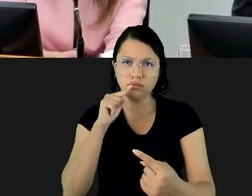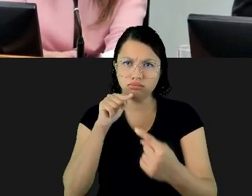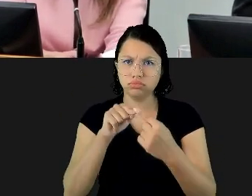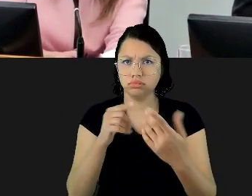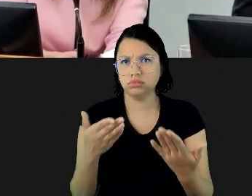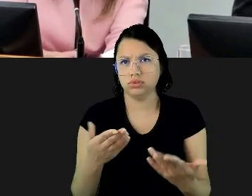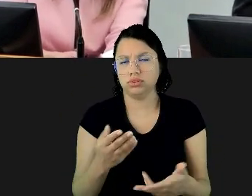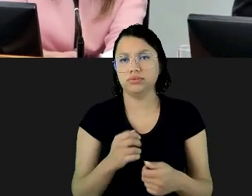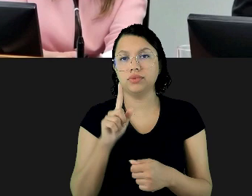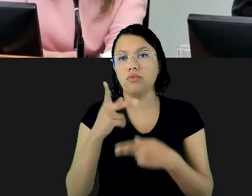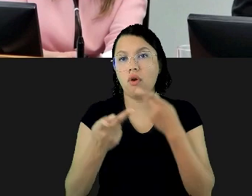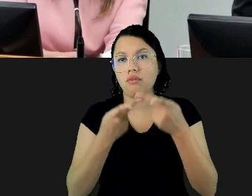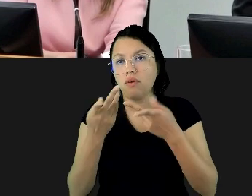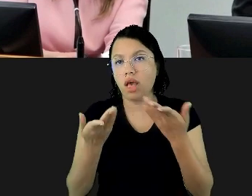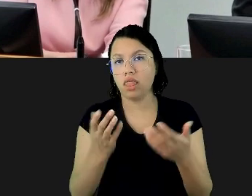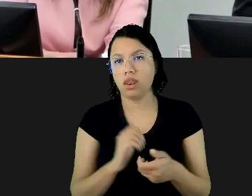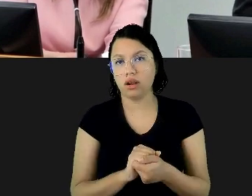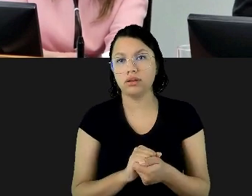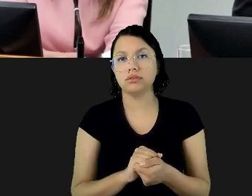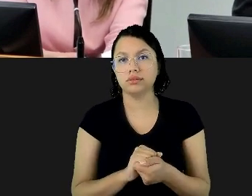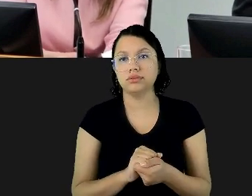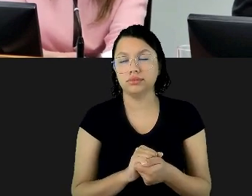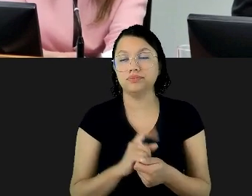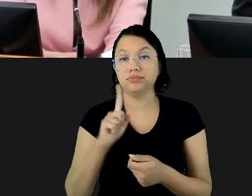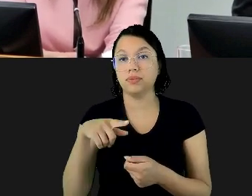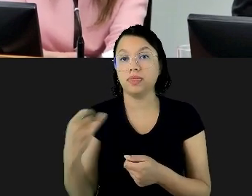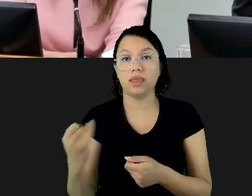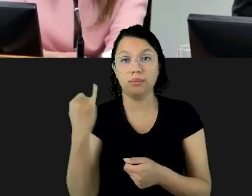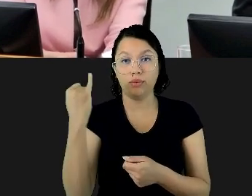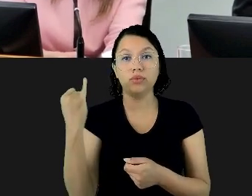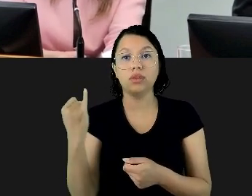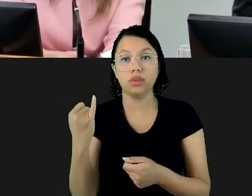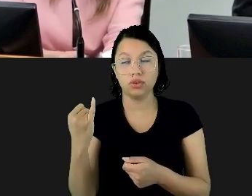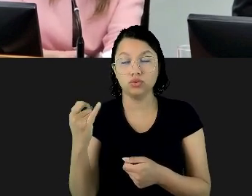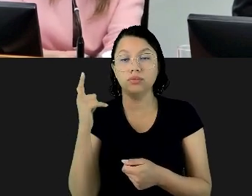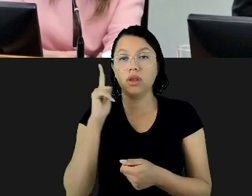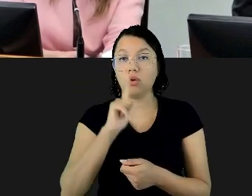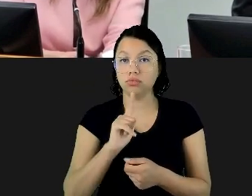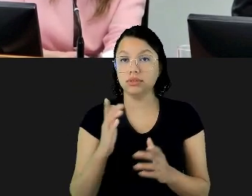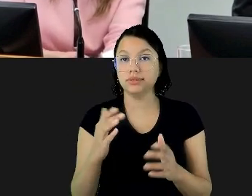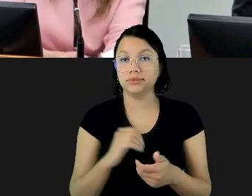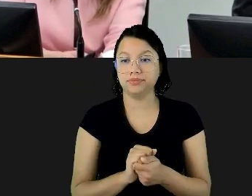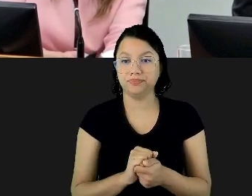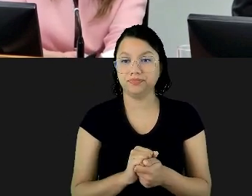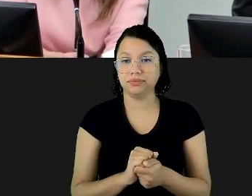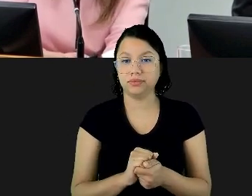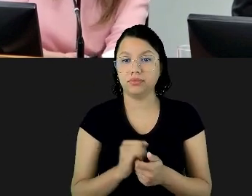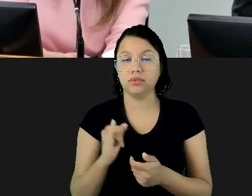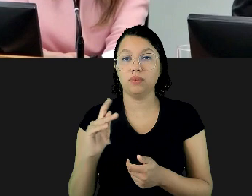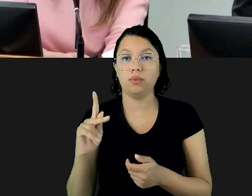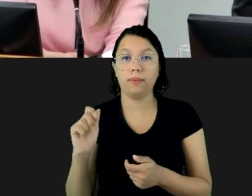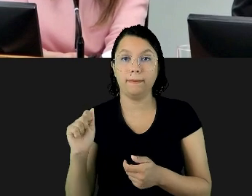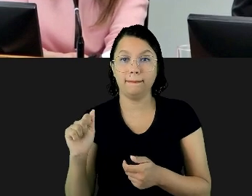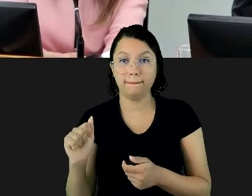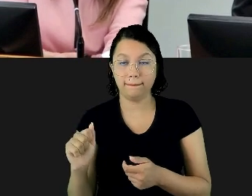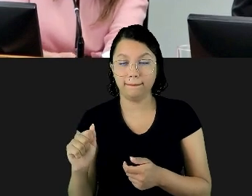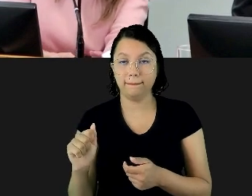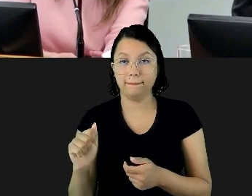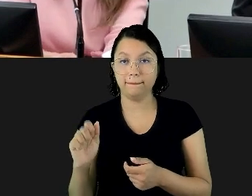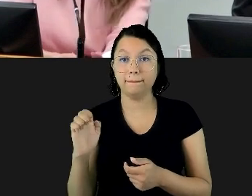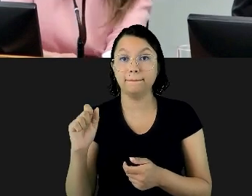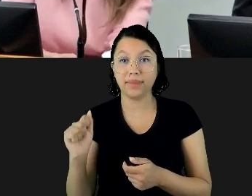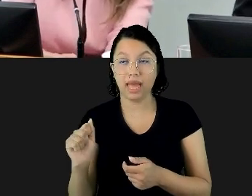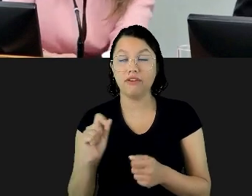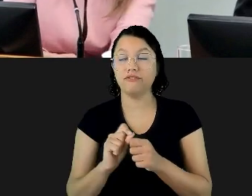são fundamentais para o sucesso desse corredor. O IPEA, realizando essa pesquisa, então o nosso senador apontou, ele trouxe